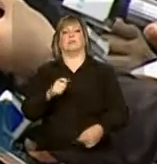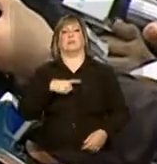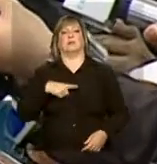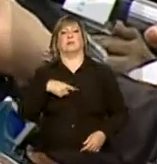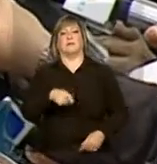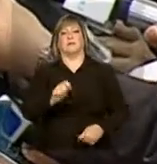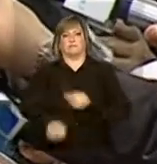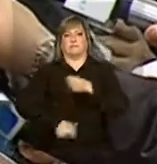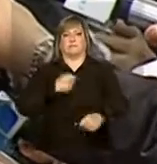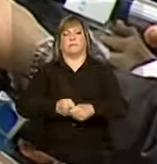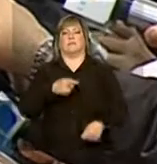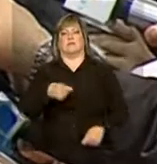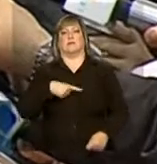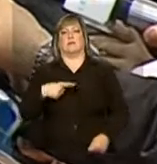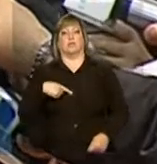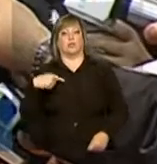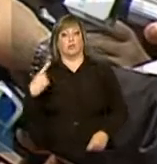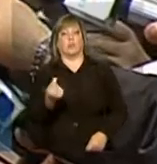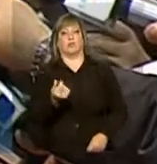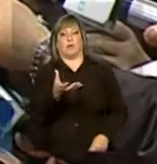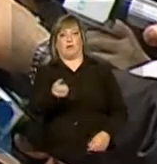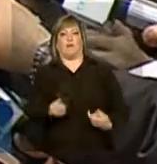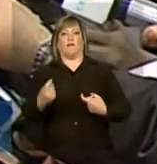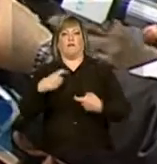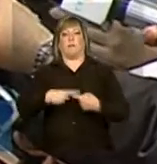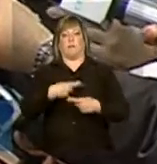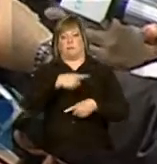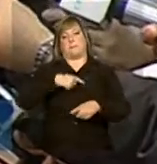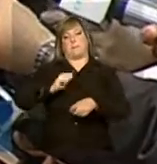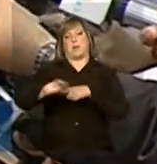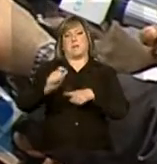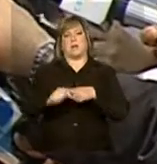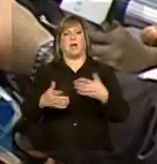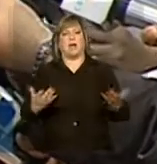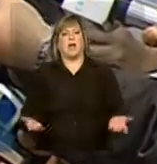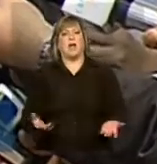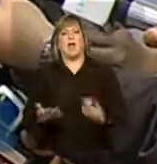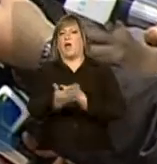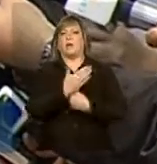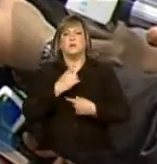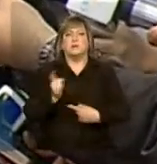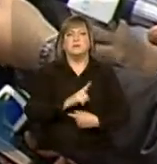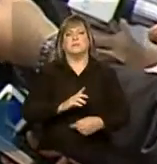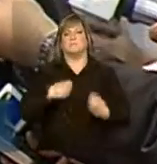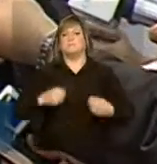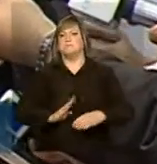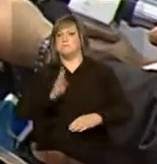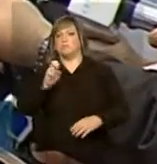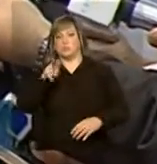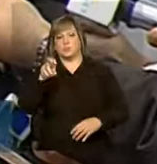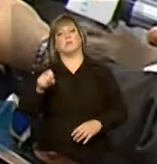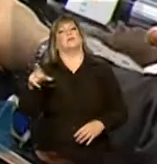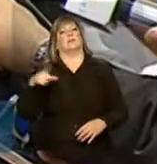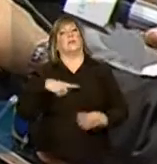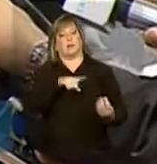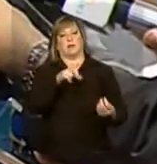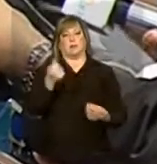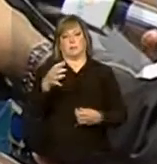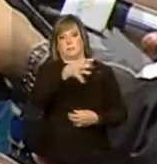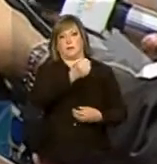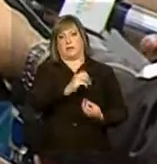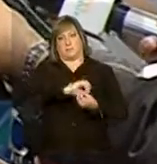recorde de ressarcimento, ou seja, do Ministério da Saúde buscando o dinheiro dos planos de saúde para devolver para o SUS.